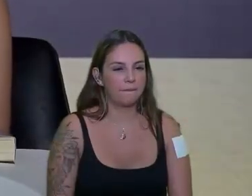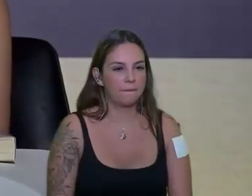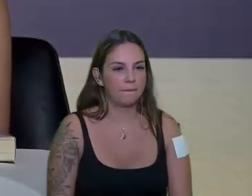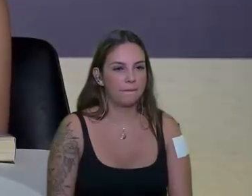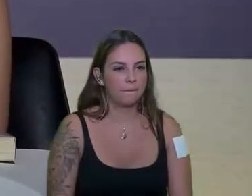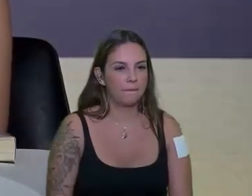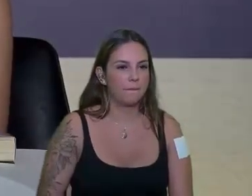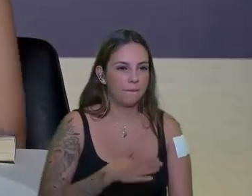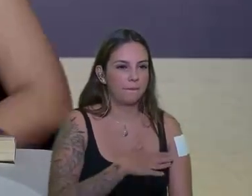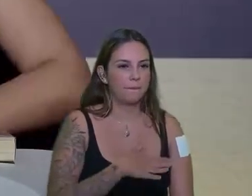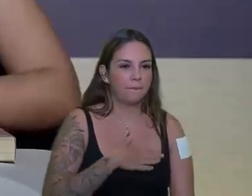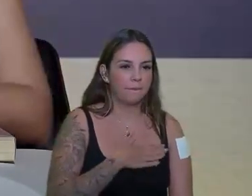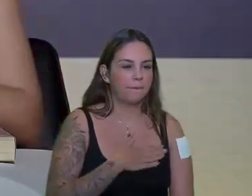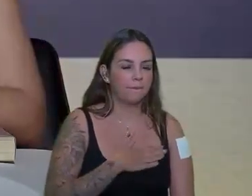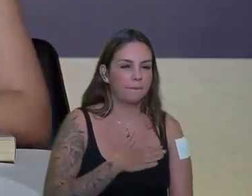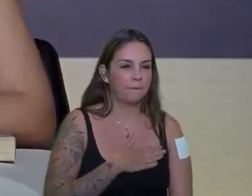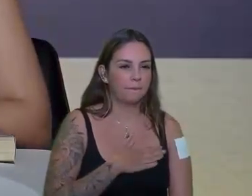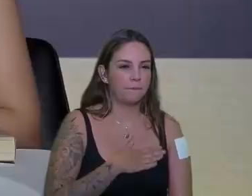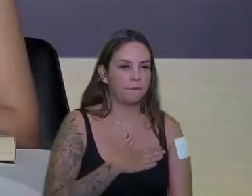muito do...